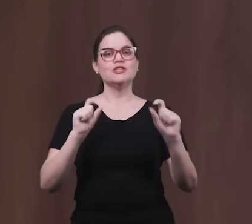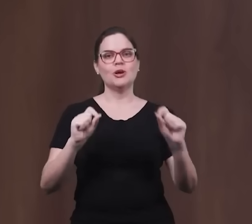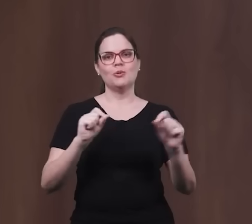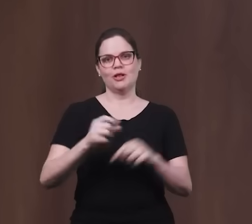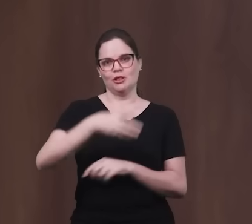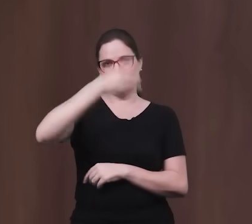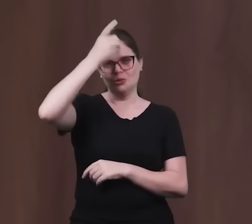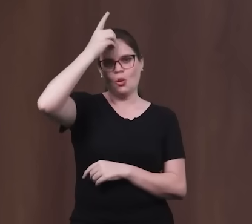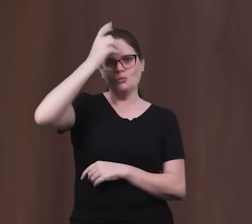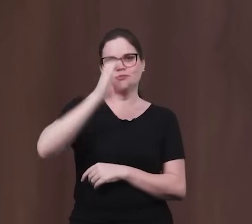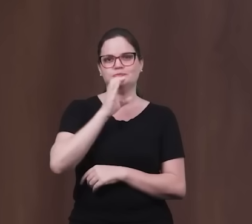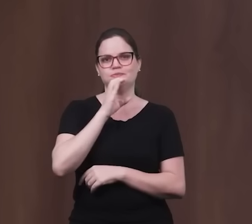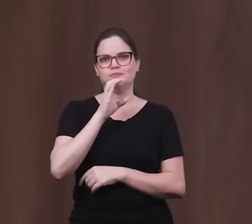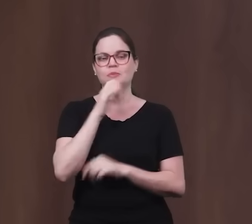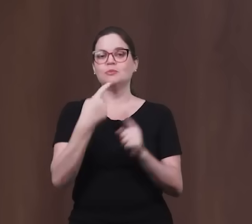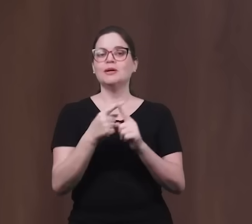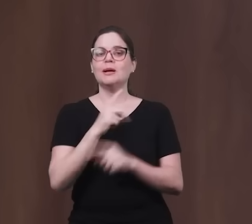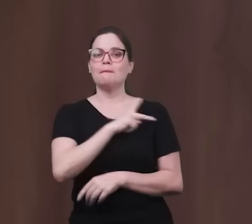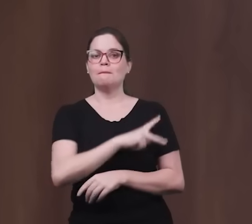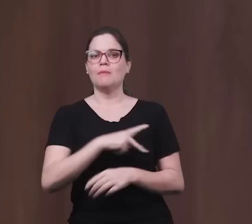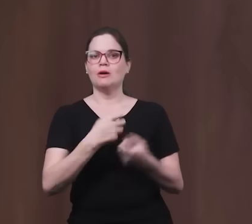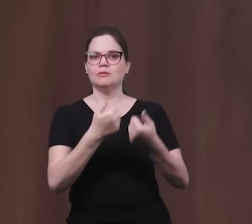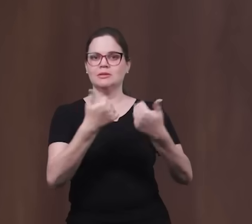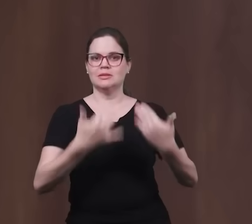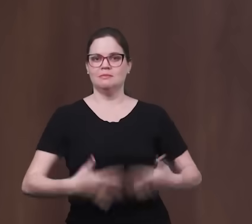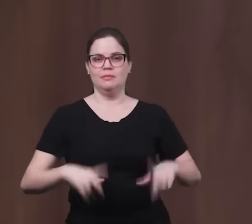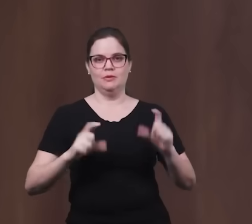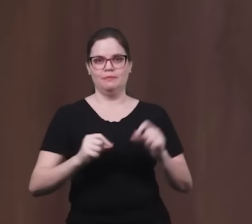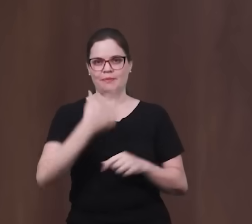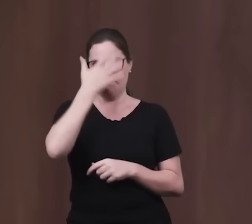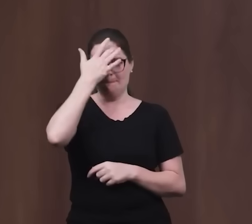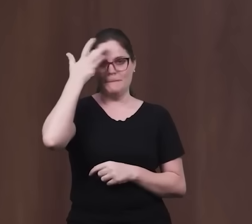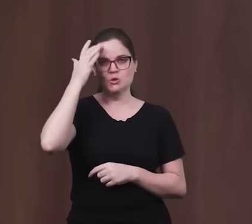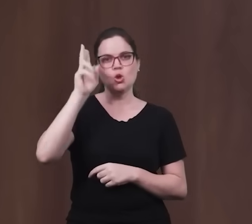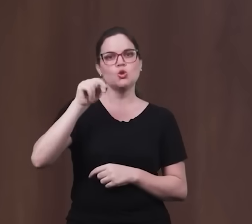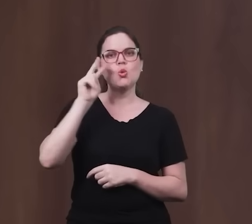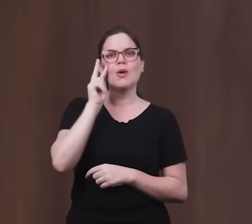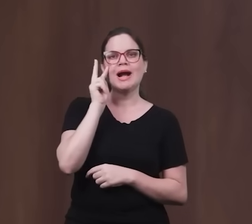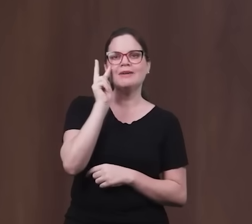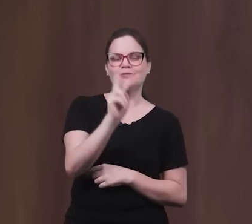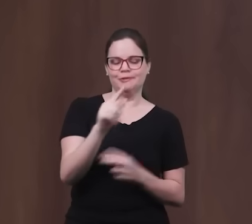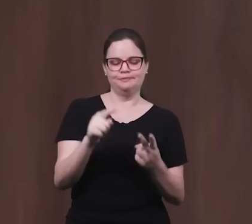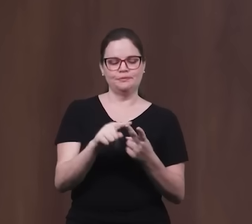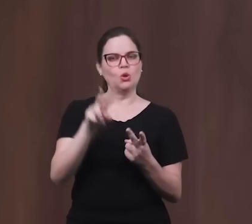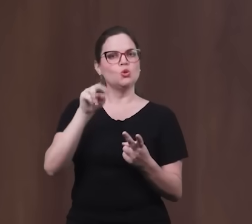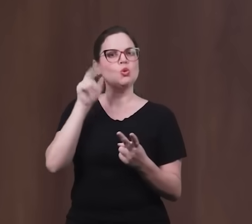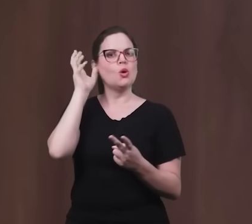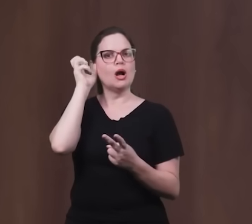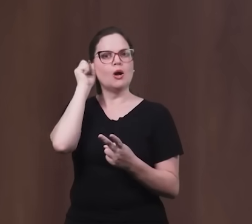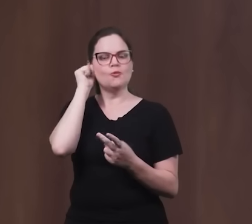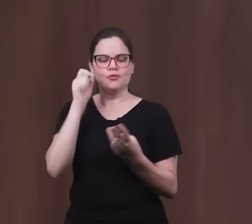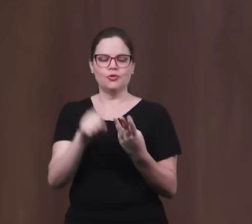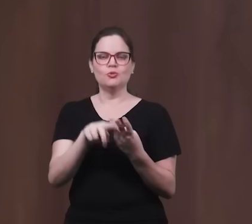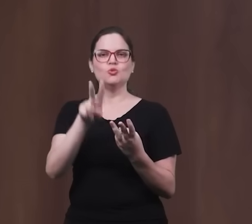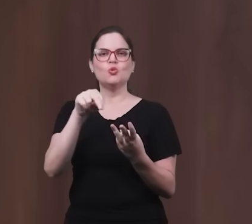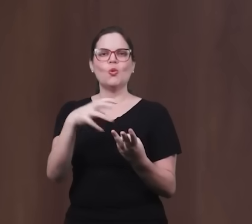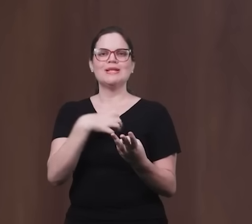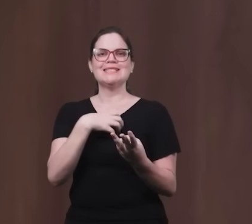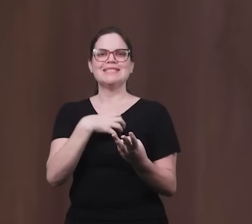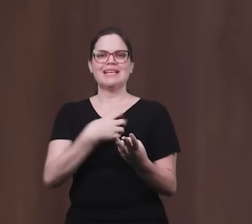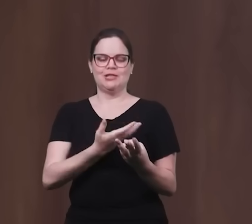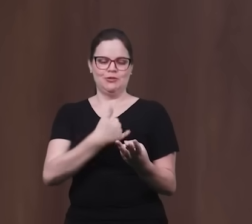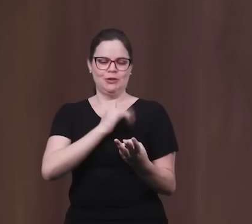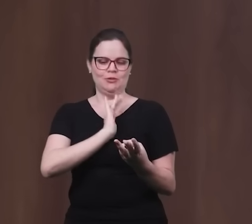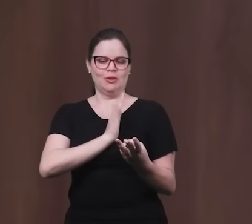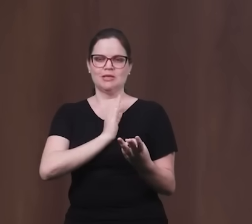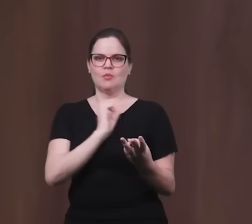que o olho não viu, né? O ouvido não ouviu e não passou pelo sentido dele, quer dizer, não passou pelo